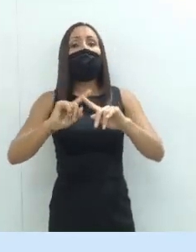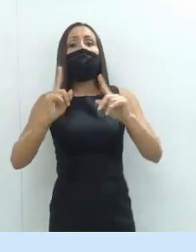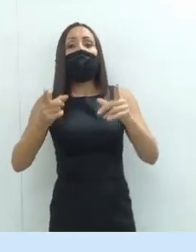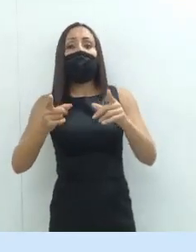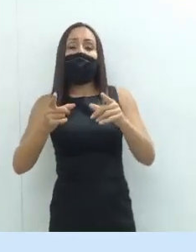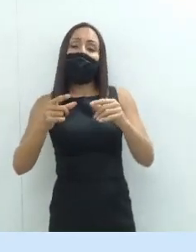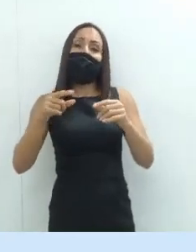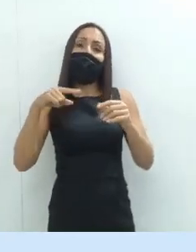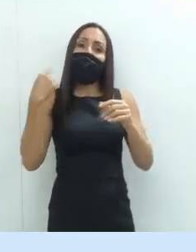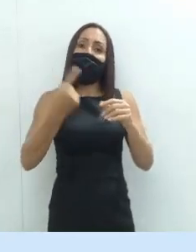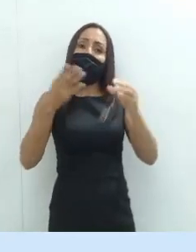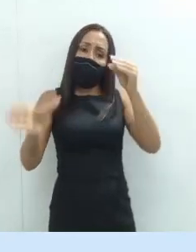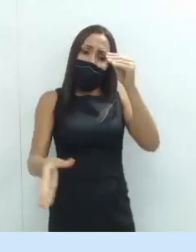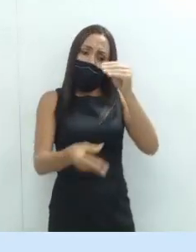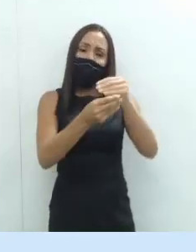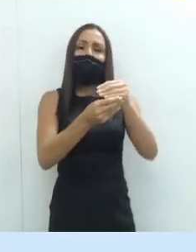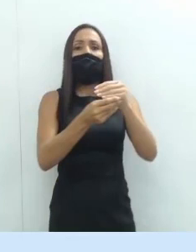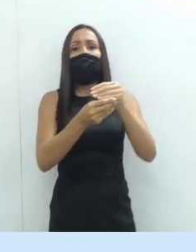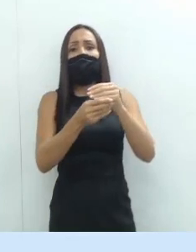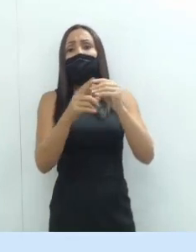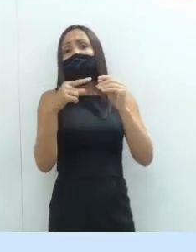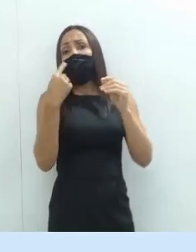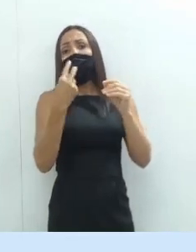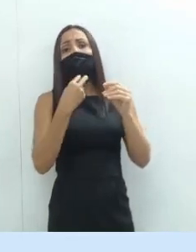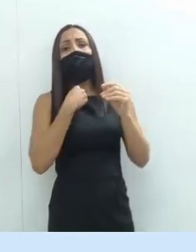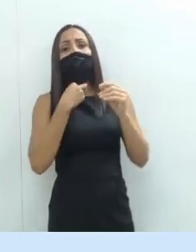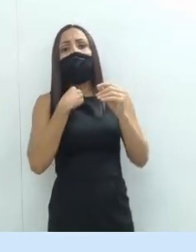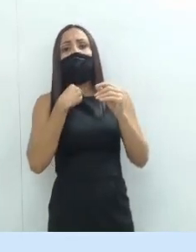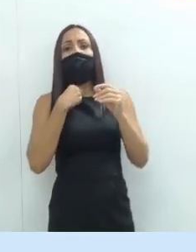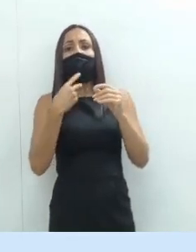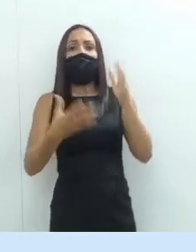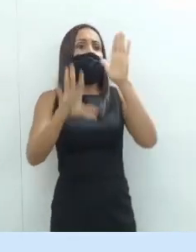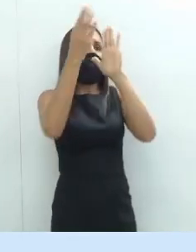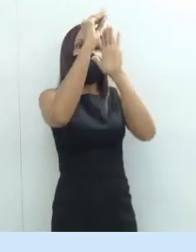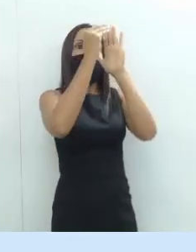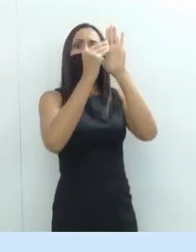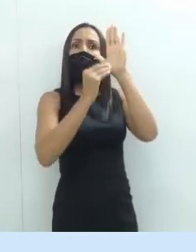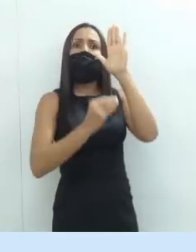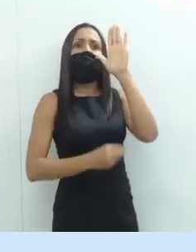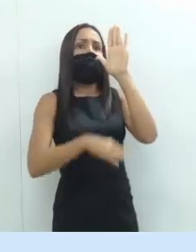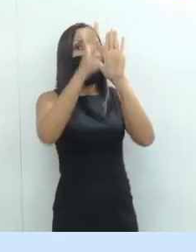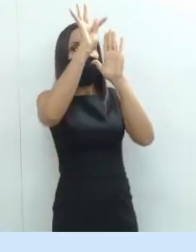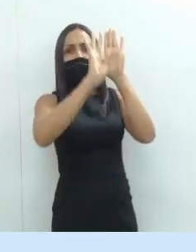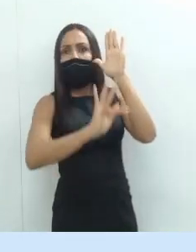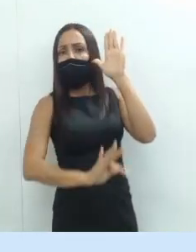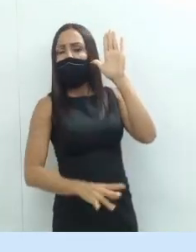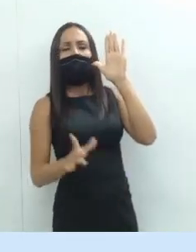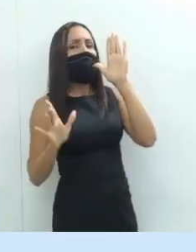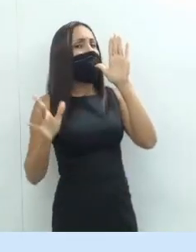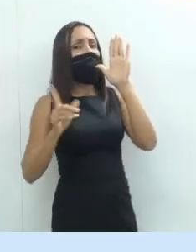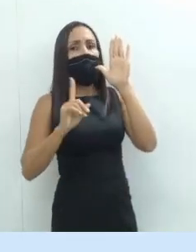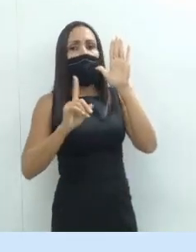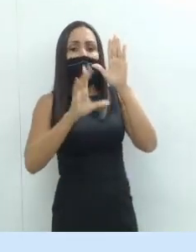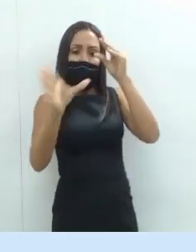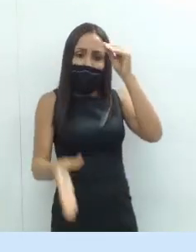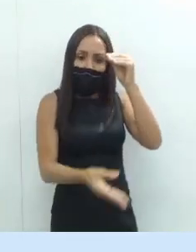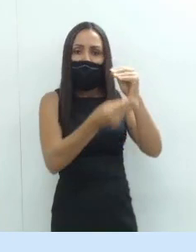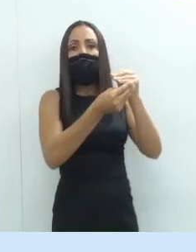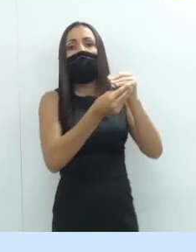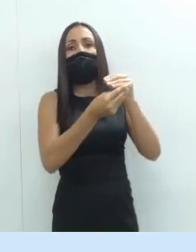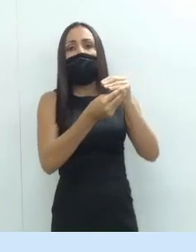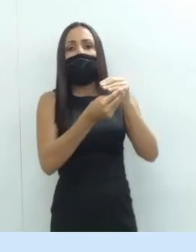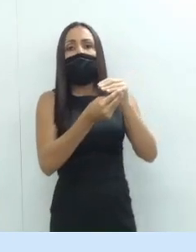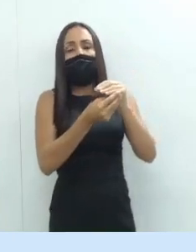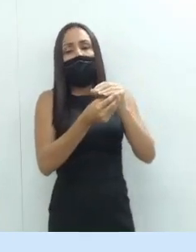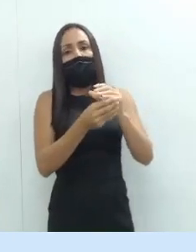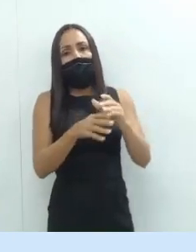uma síntese, um resumo, a gente não pode jogar tudo que a gente leu do texto, né? Até porque já diz o nome, é um resumo, né?